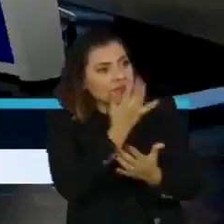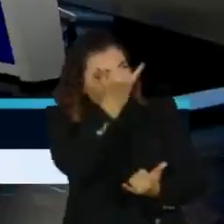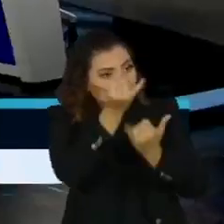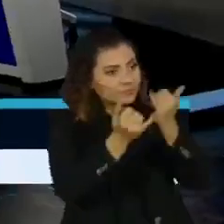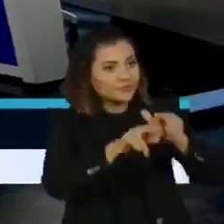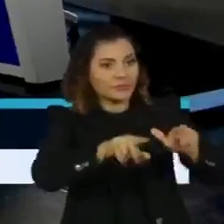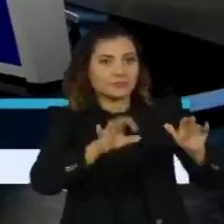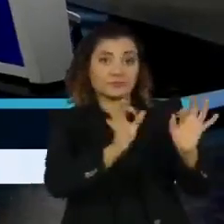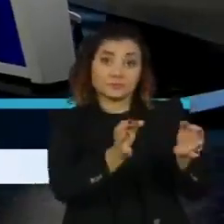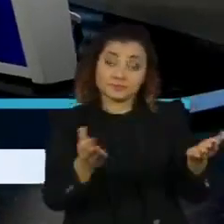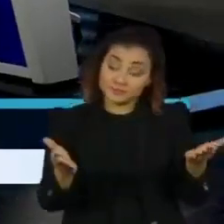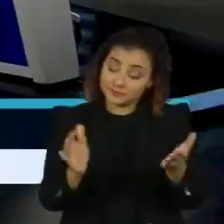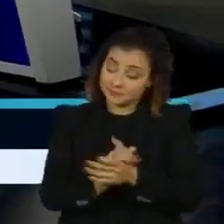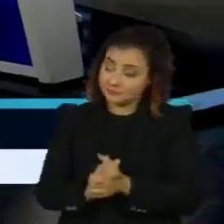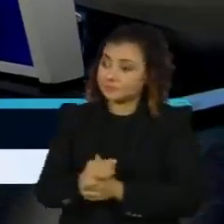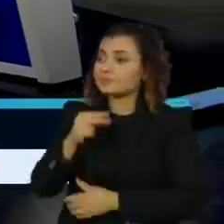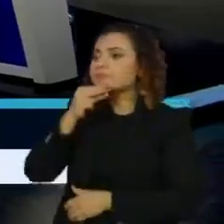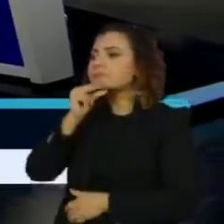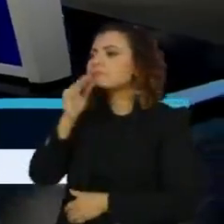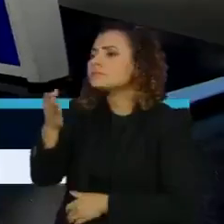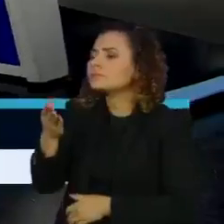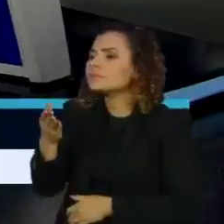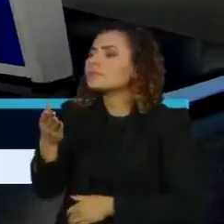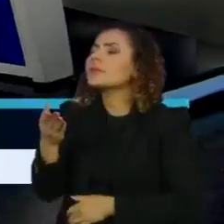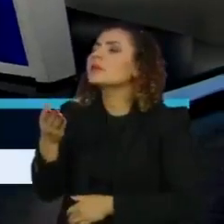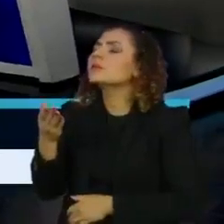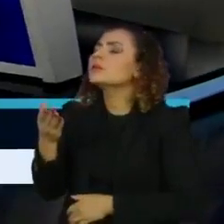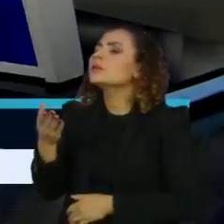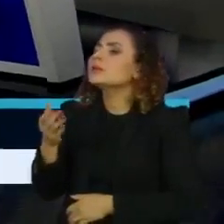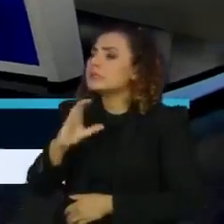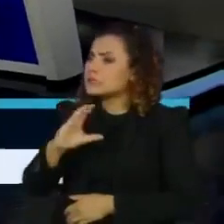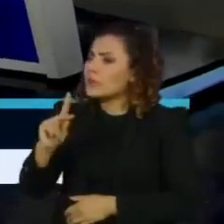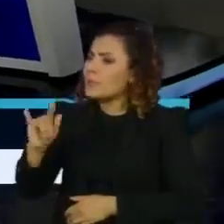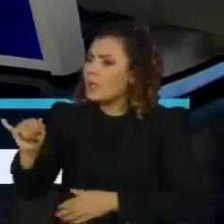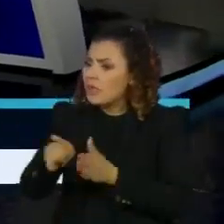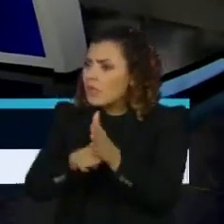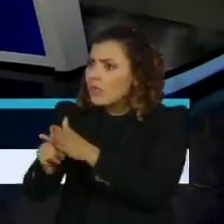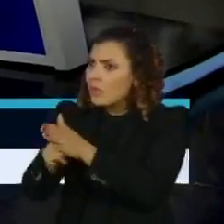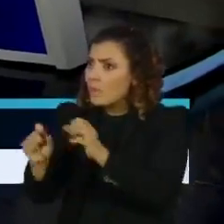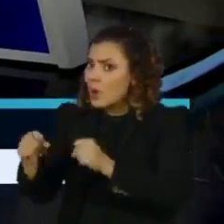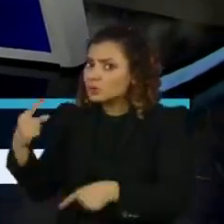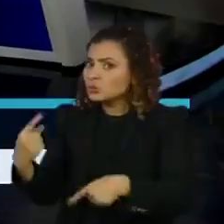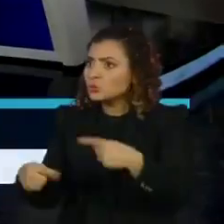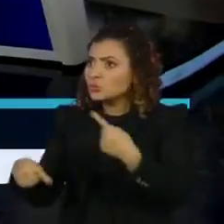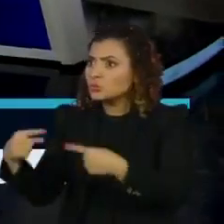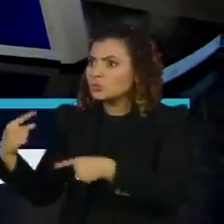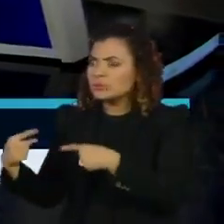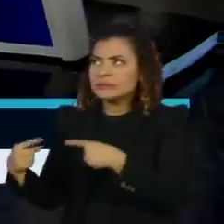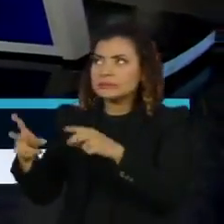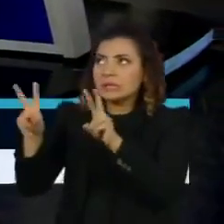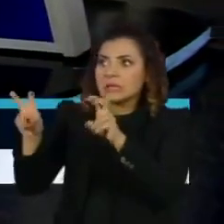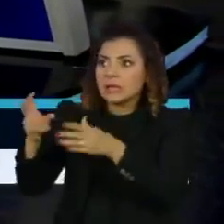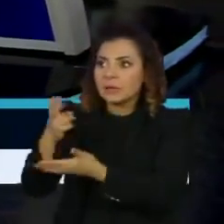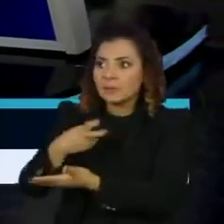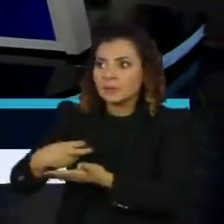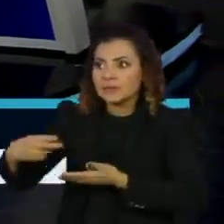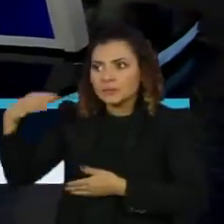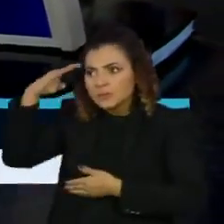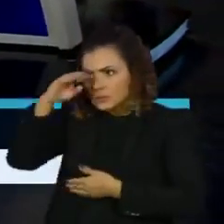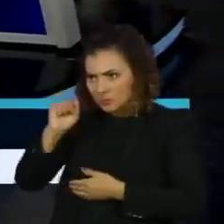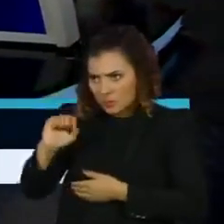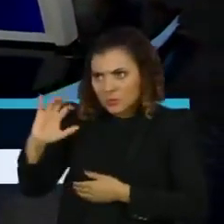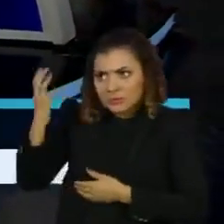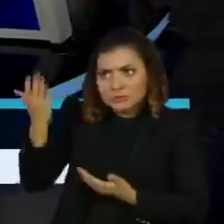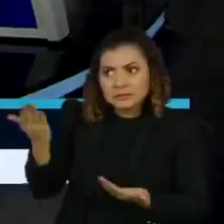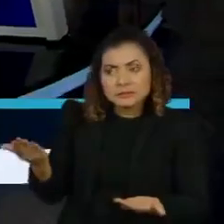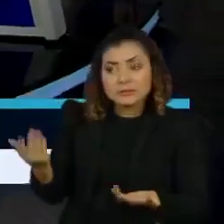o Dr Arnaldo a risco destas depois TP evoluir uma discussão sobre o impeachment de bolsonaro